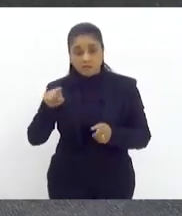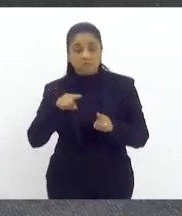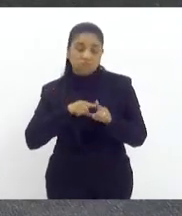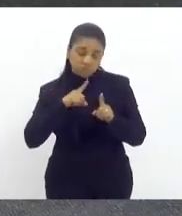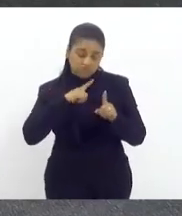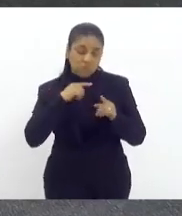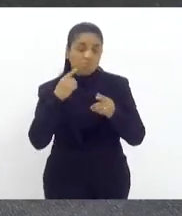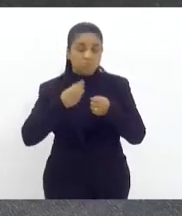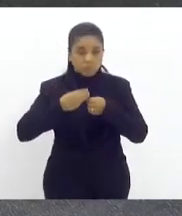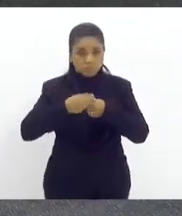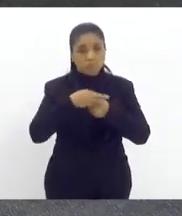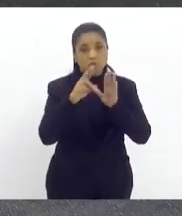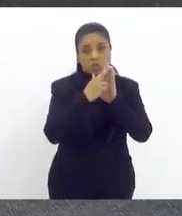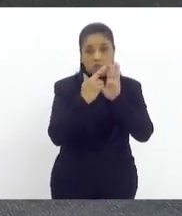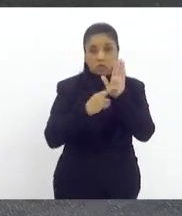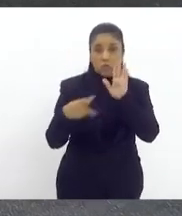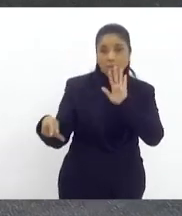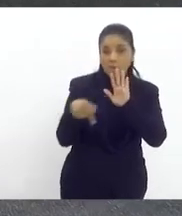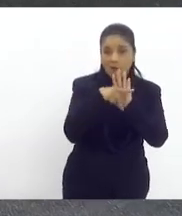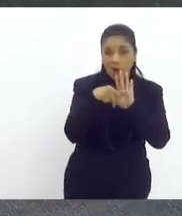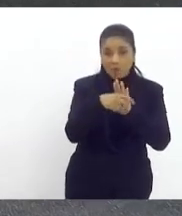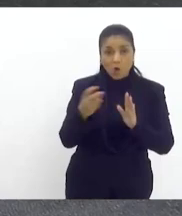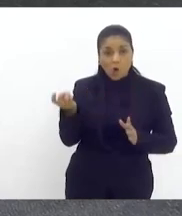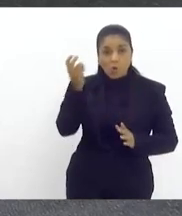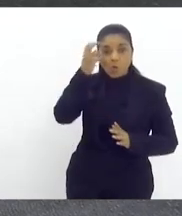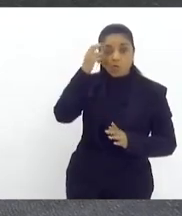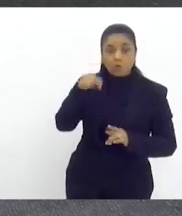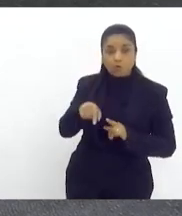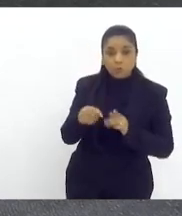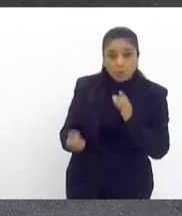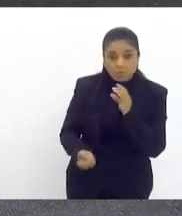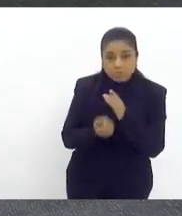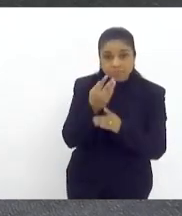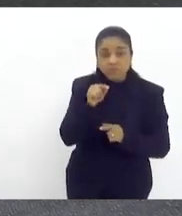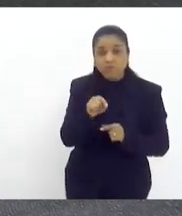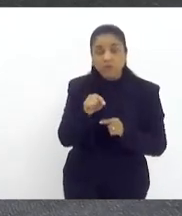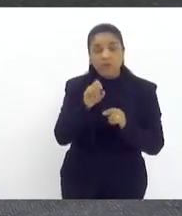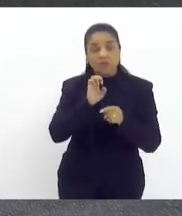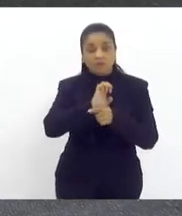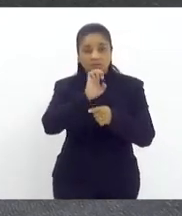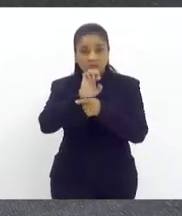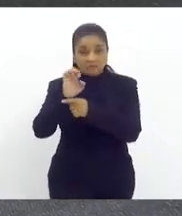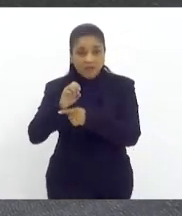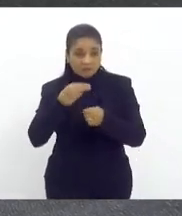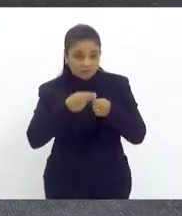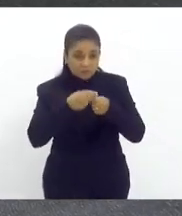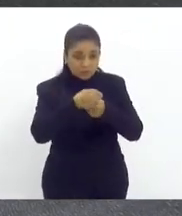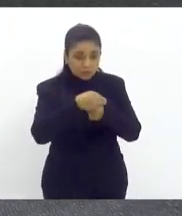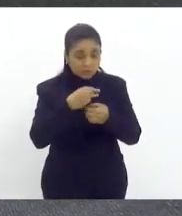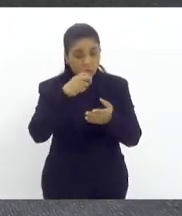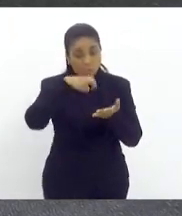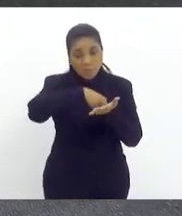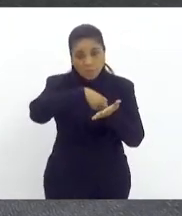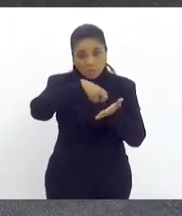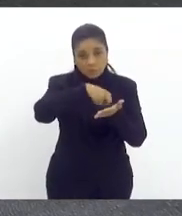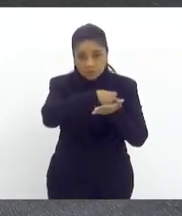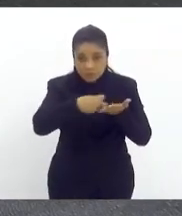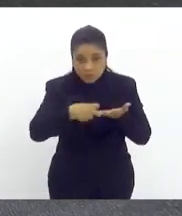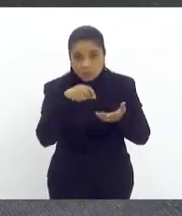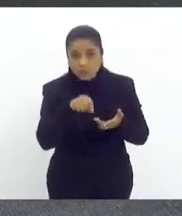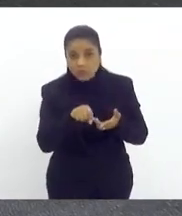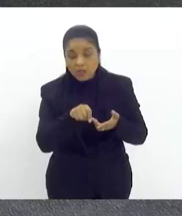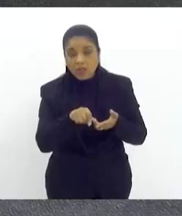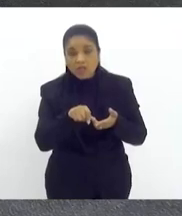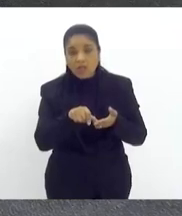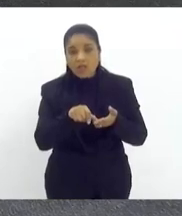próprio porque você cria uma cultura de fazer com que esses estados e municípios para não serem punidos eles começam